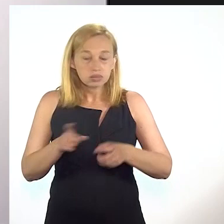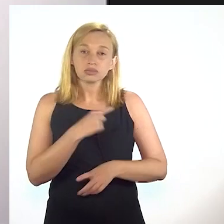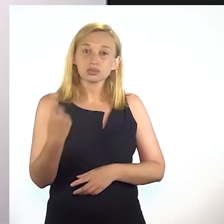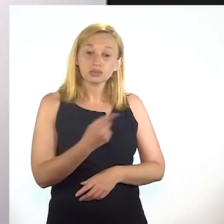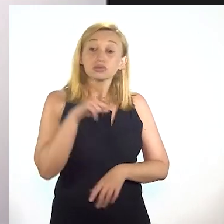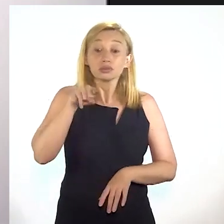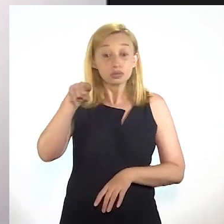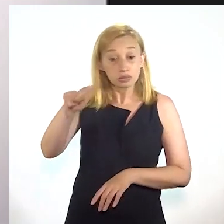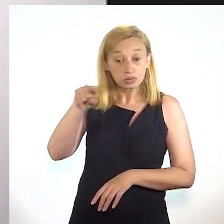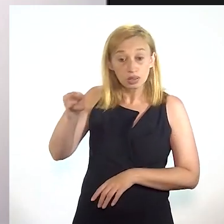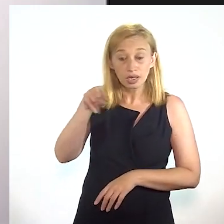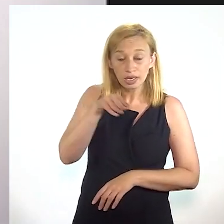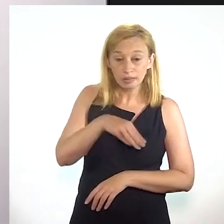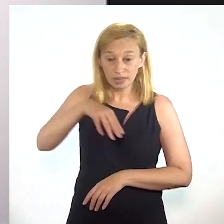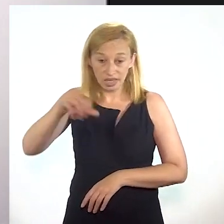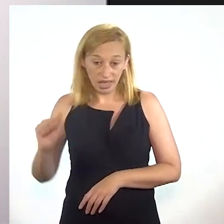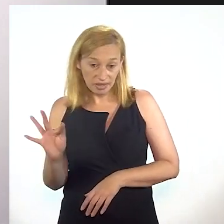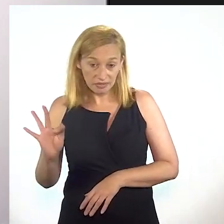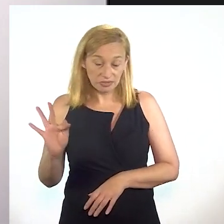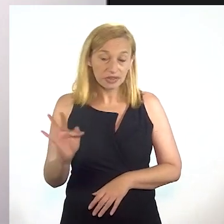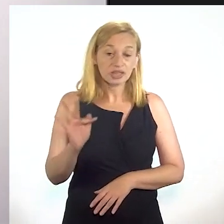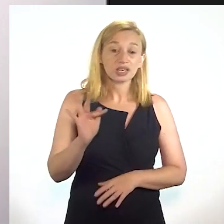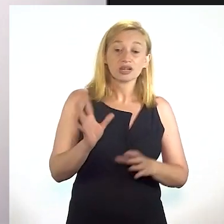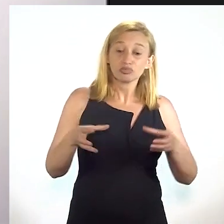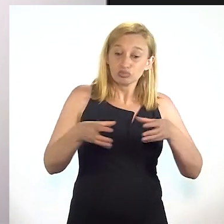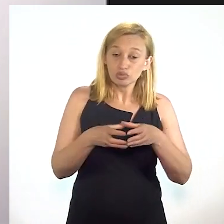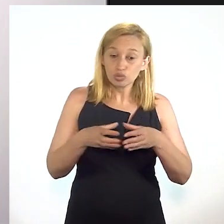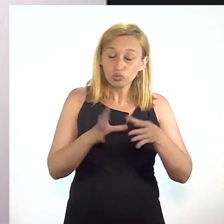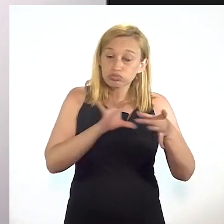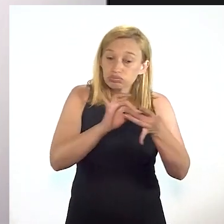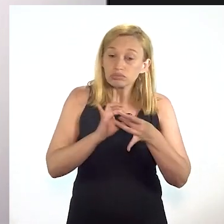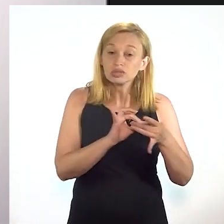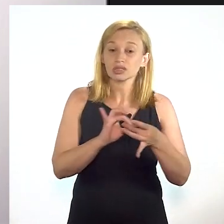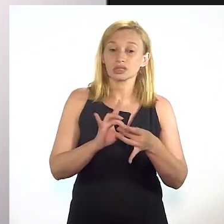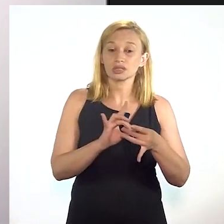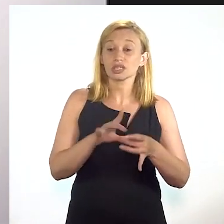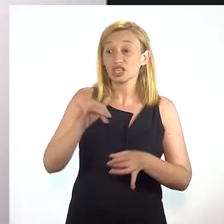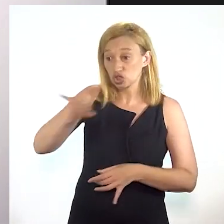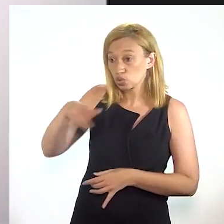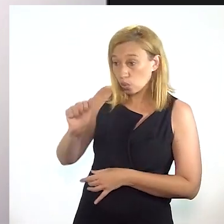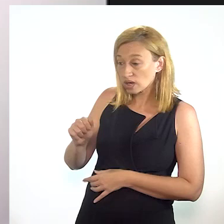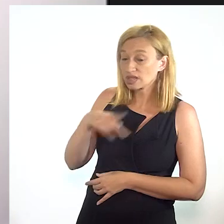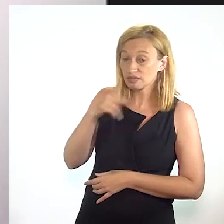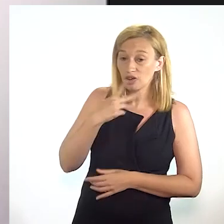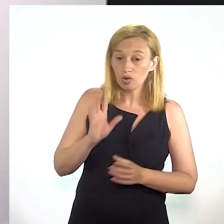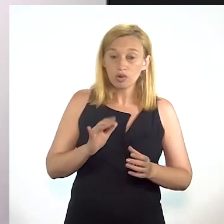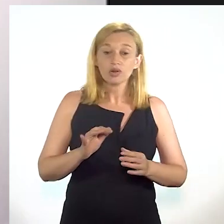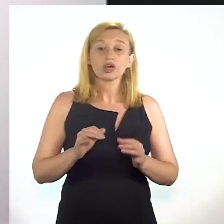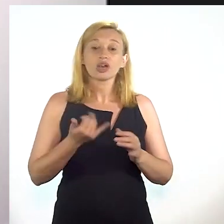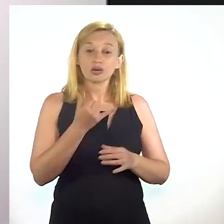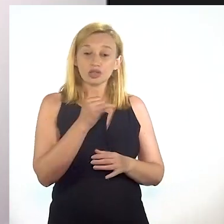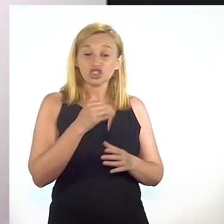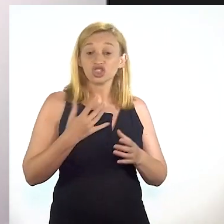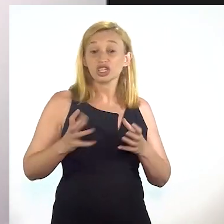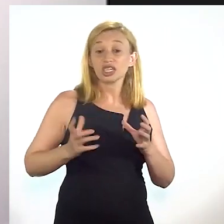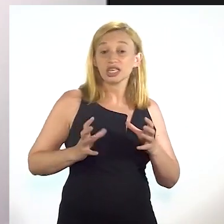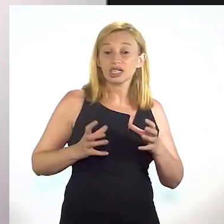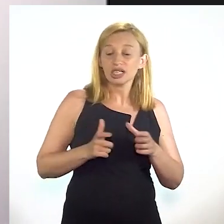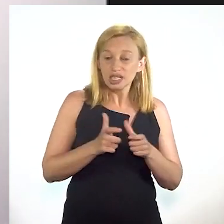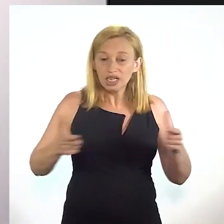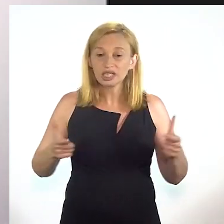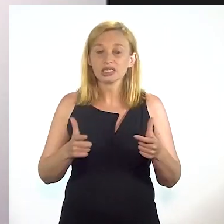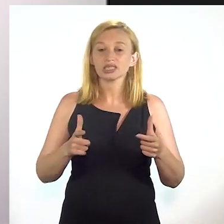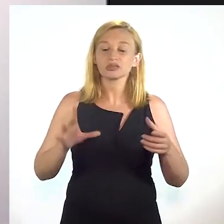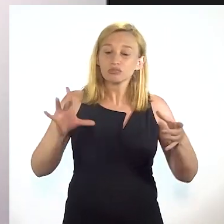favelas, eu percebo isso, né? Que a gente lá na NF é um time muito unido, e é isso que a Joana também falou. É